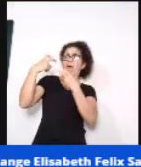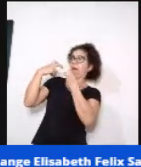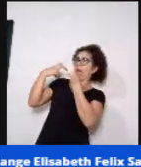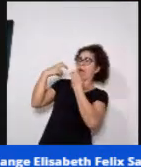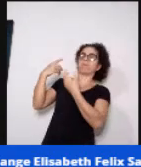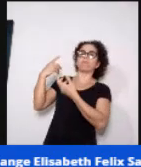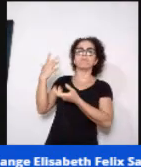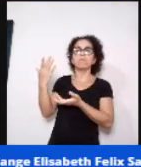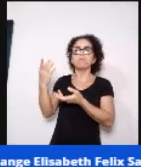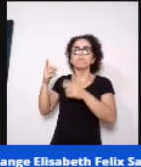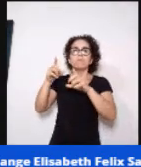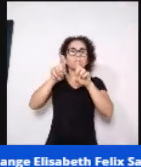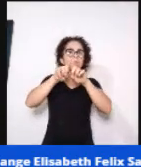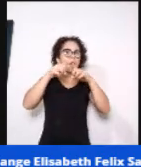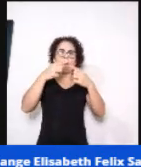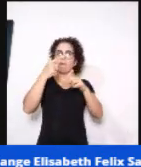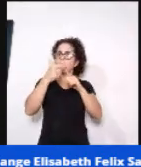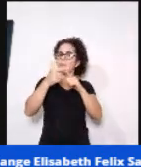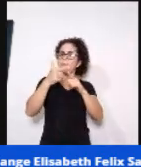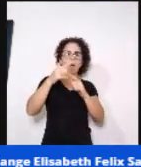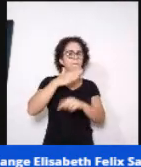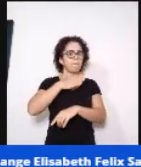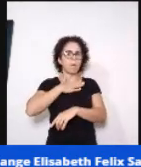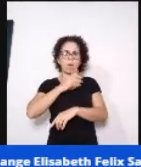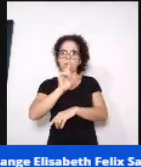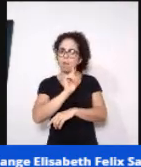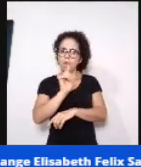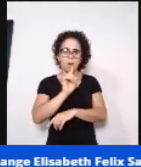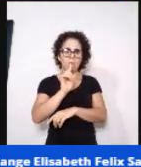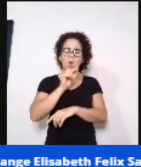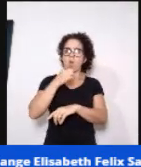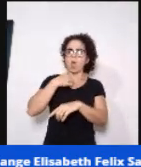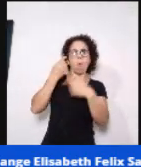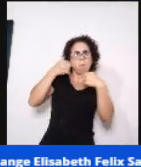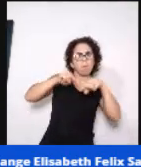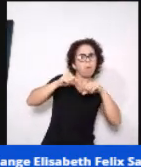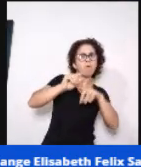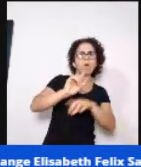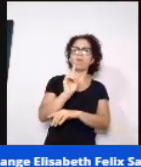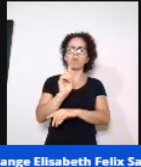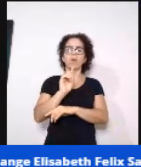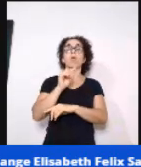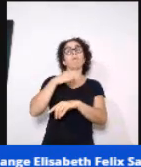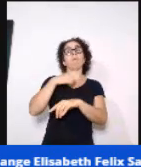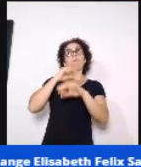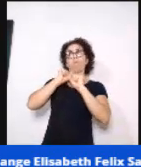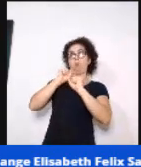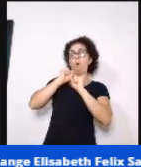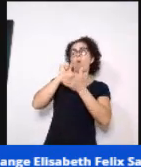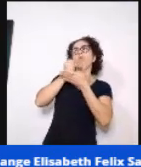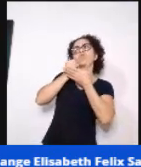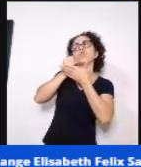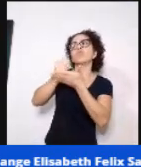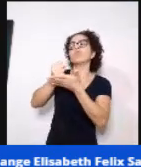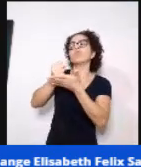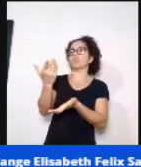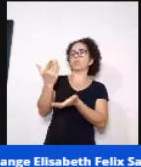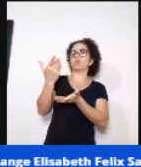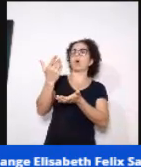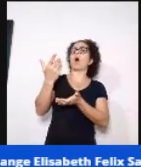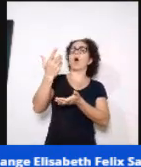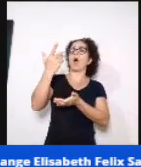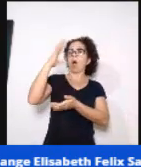Mas esse problema não é meu. Não fui eu que provoquei isso. Posso te ajudar a resolver o problema, mas não é minha responsabilidade. Não